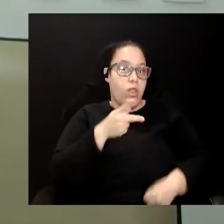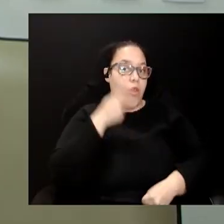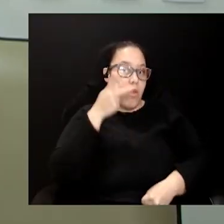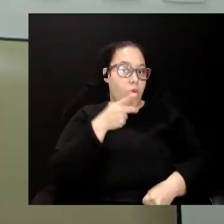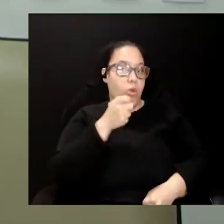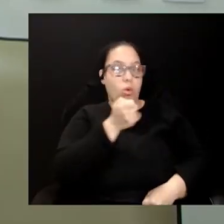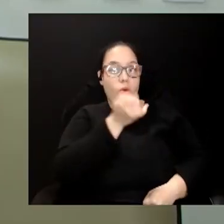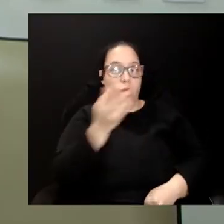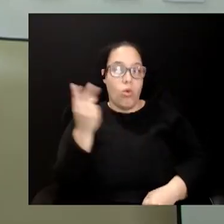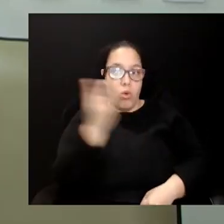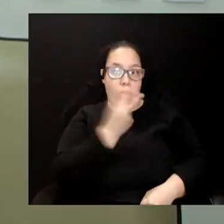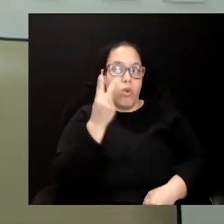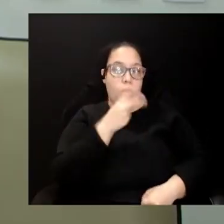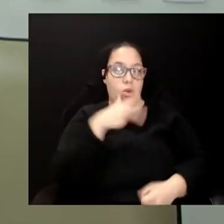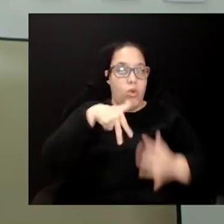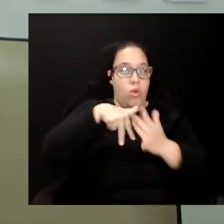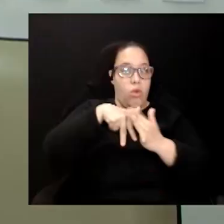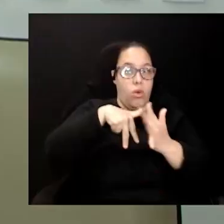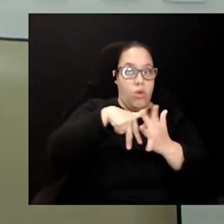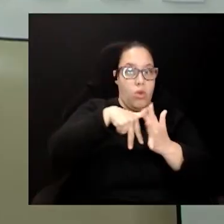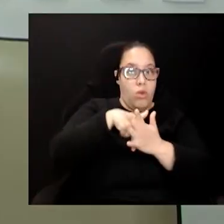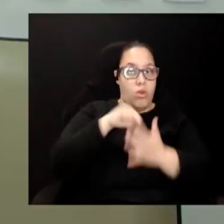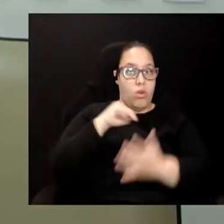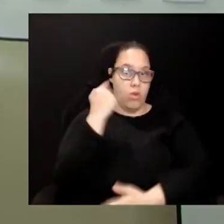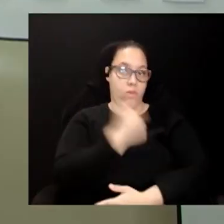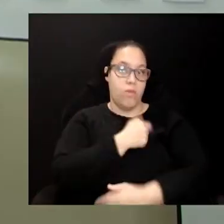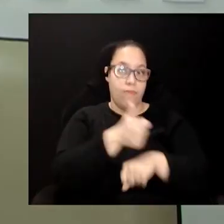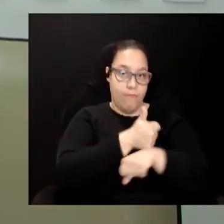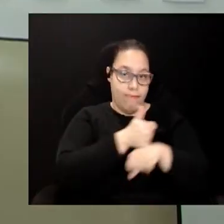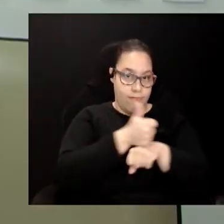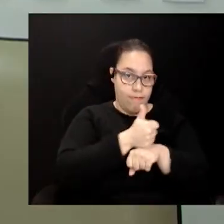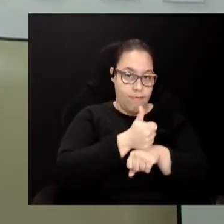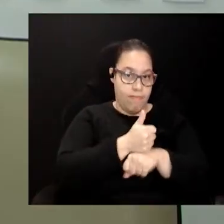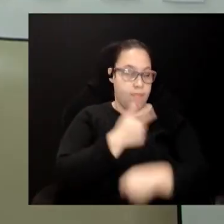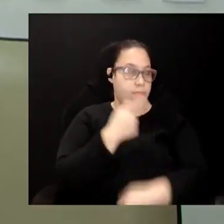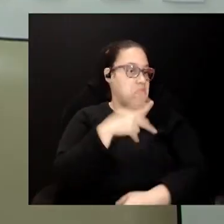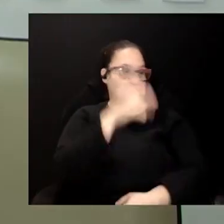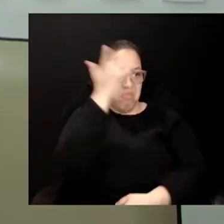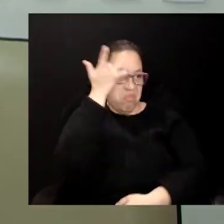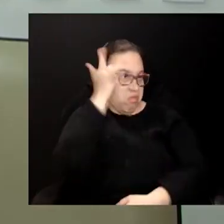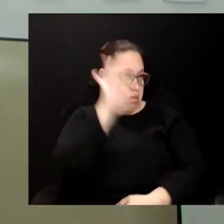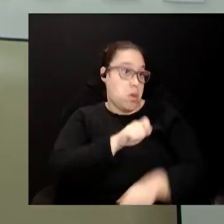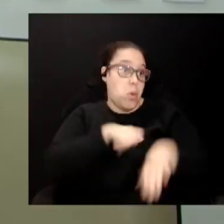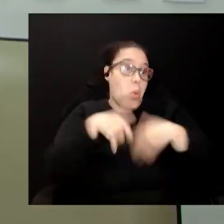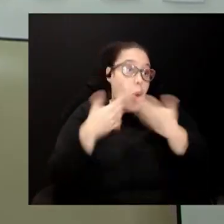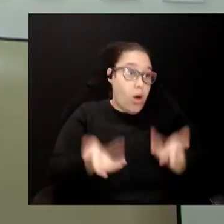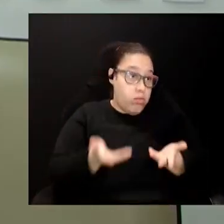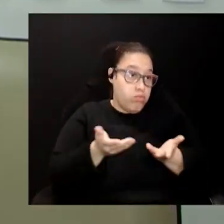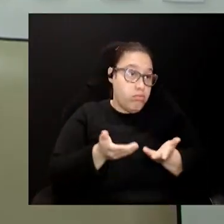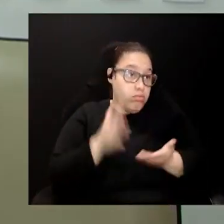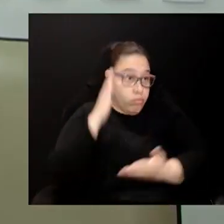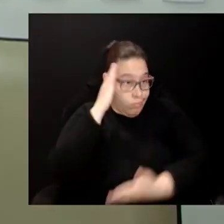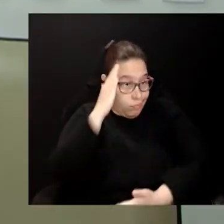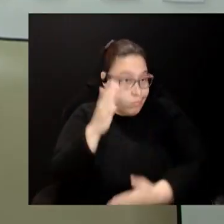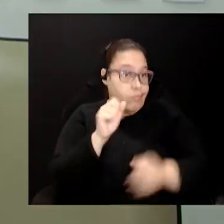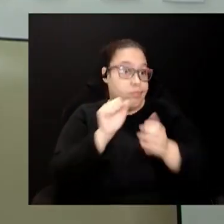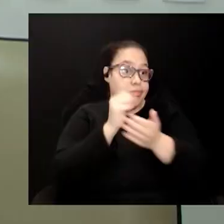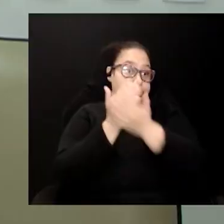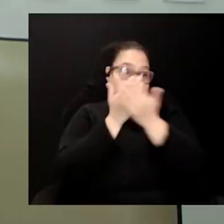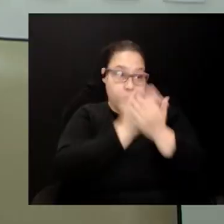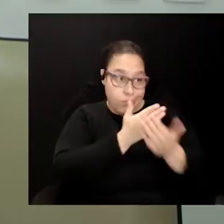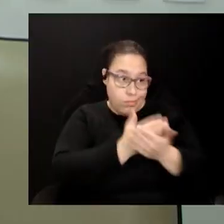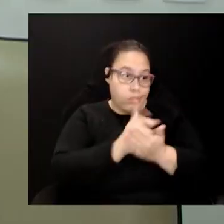vacinas ele vai tomar. Só que nós, profissionais, nem ele vai saber qual é. Esse é o princípio do estudo, para que depois, lá